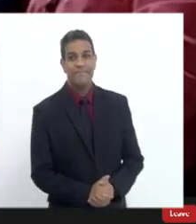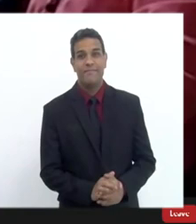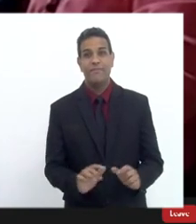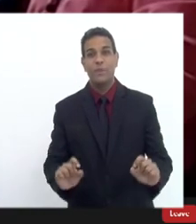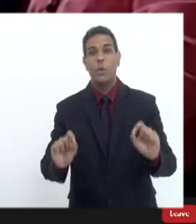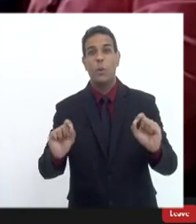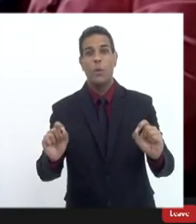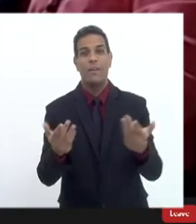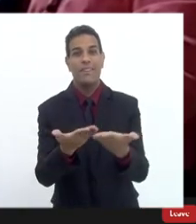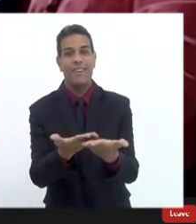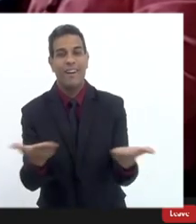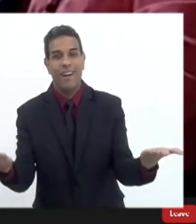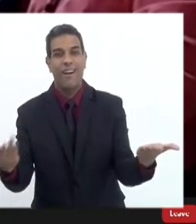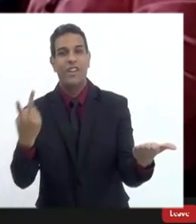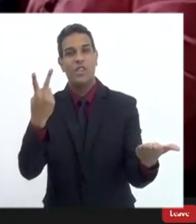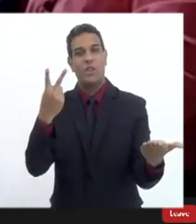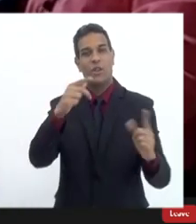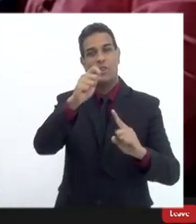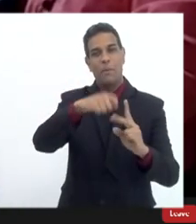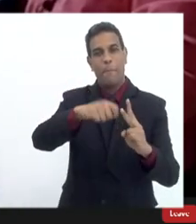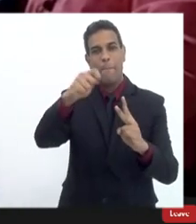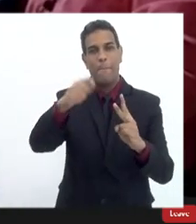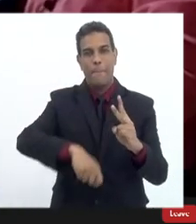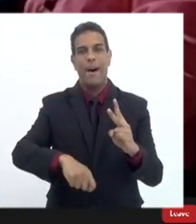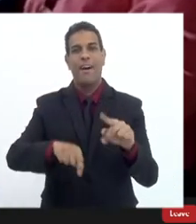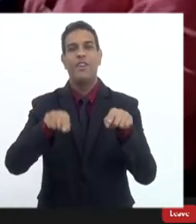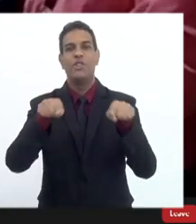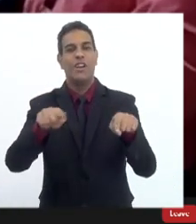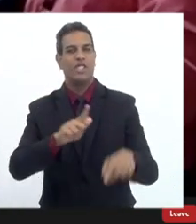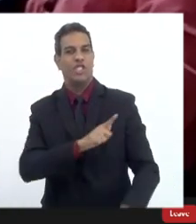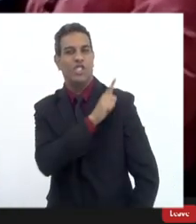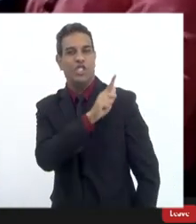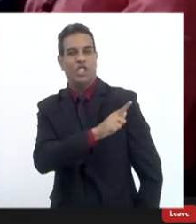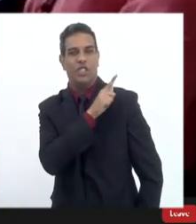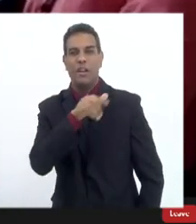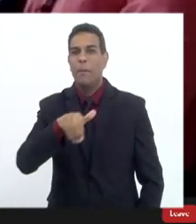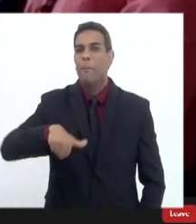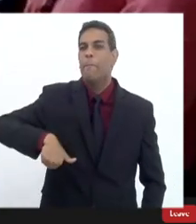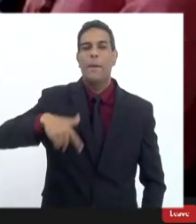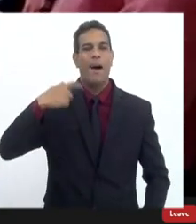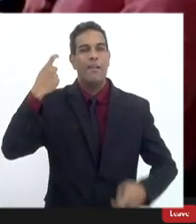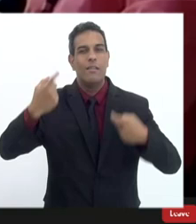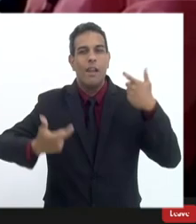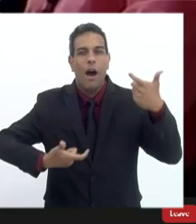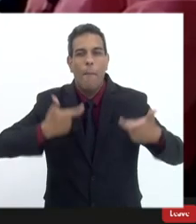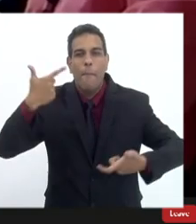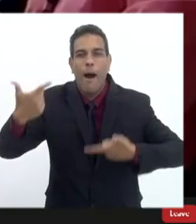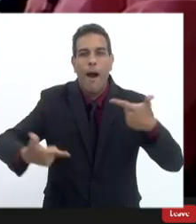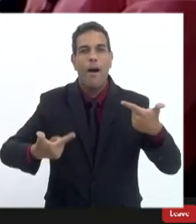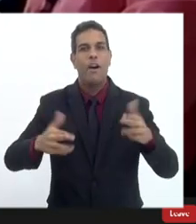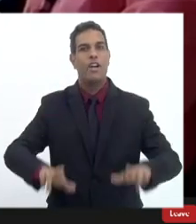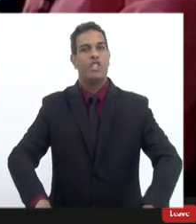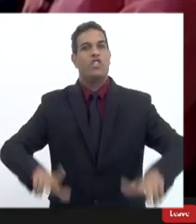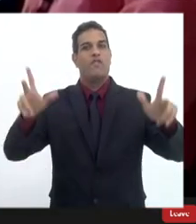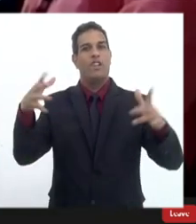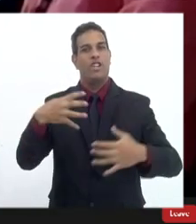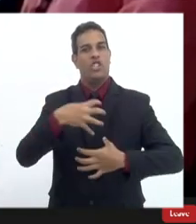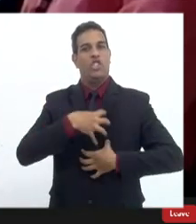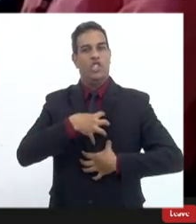há 2 meses, pouco mais de 2 meses, na gestão da pasta. É muito trabalho, é um momento